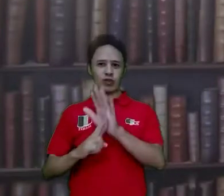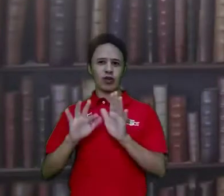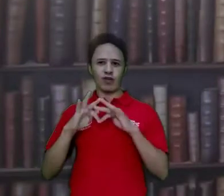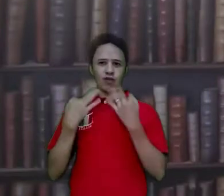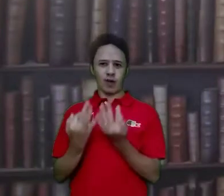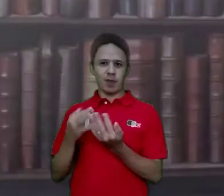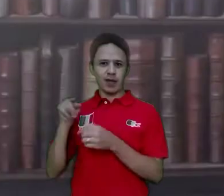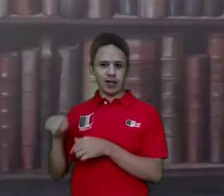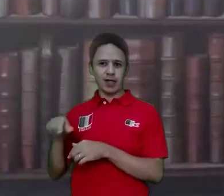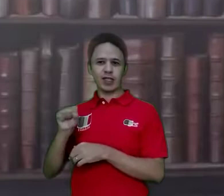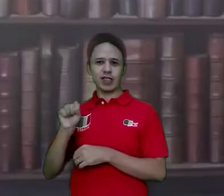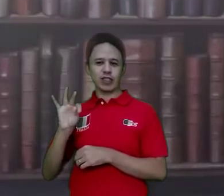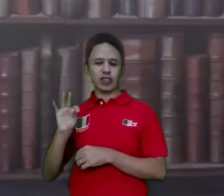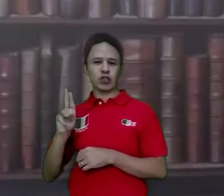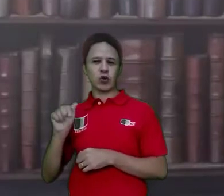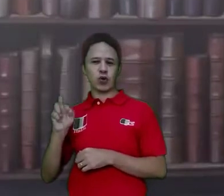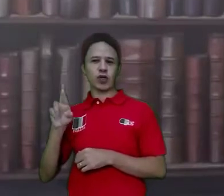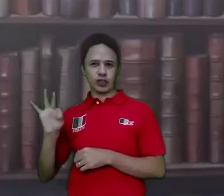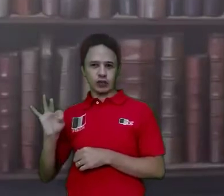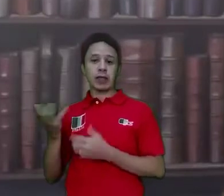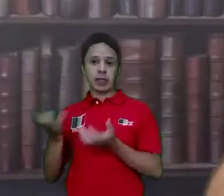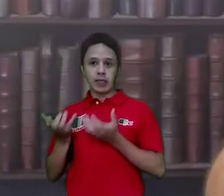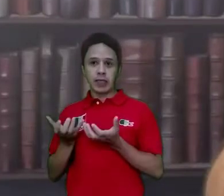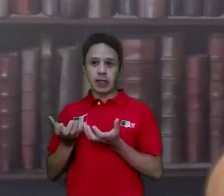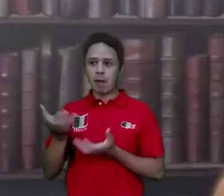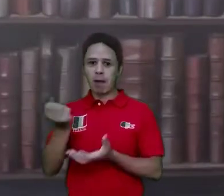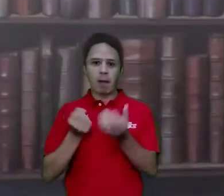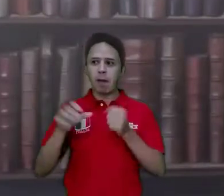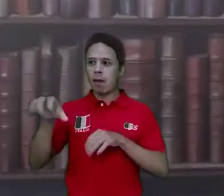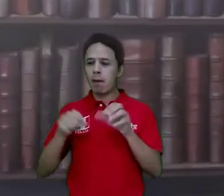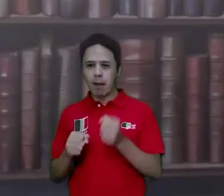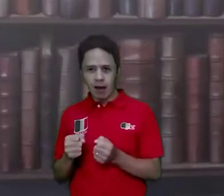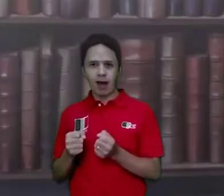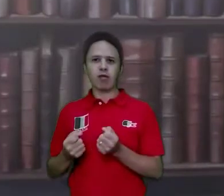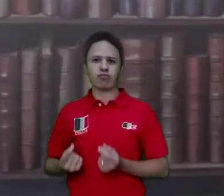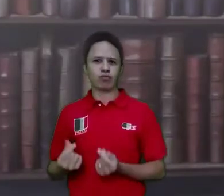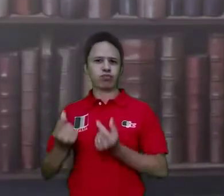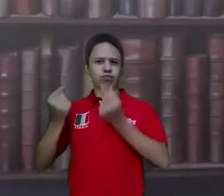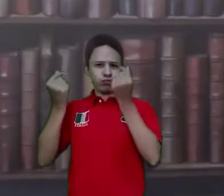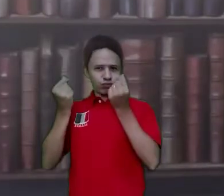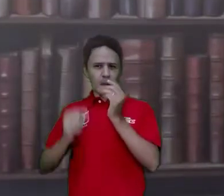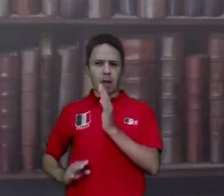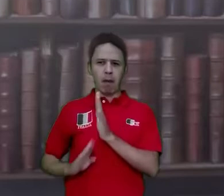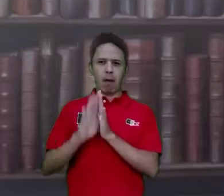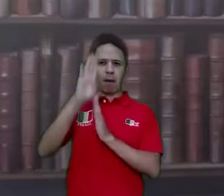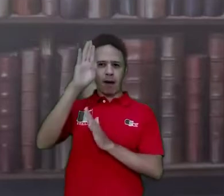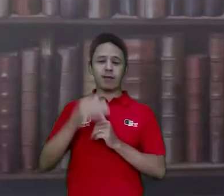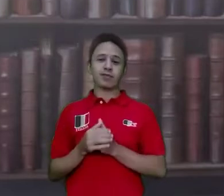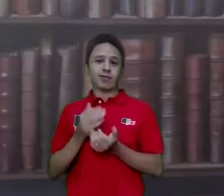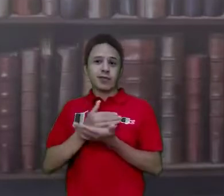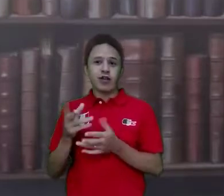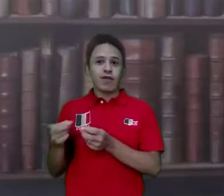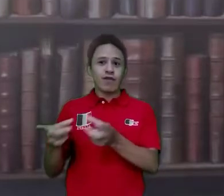família Stuart. Jaime I, para elevar a arrecadação do reino, incentivou a venda